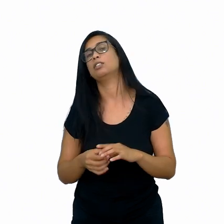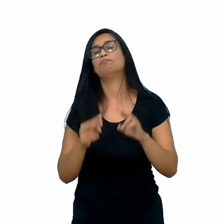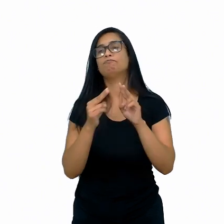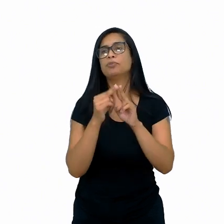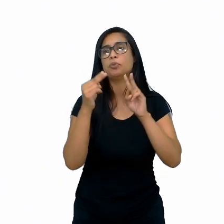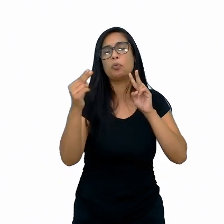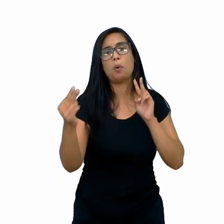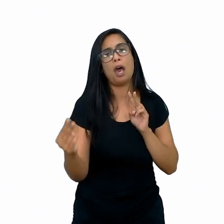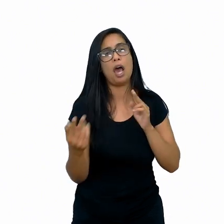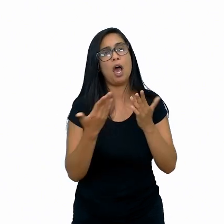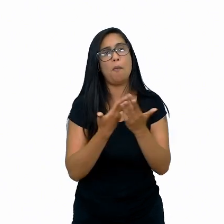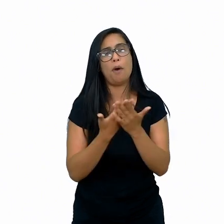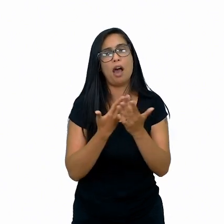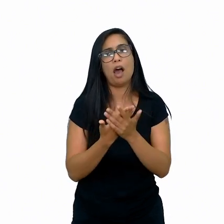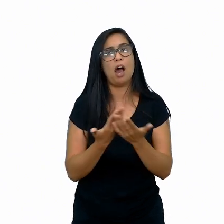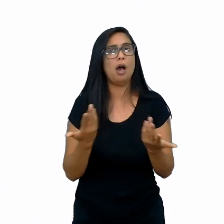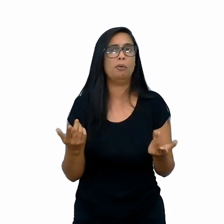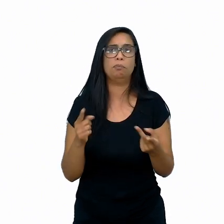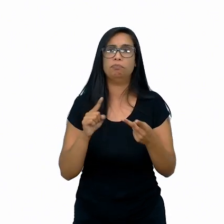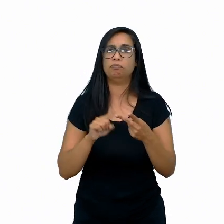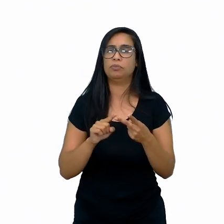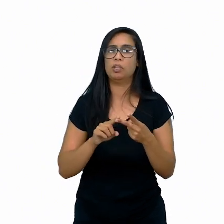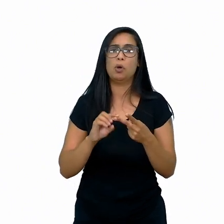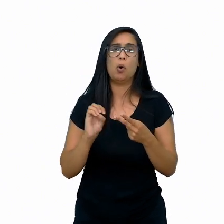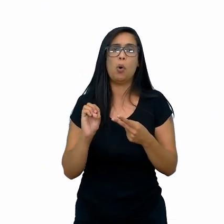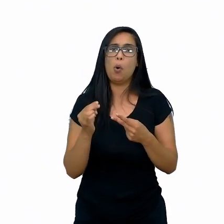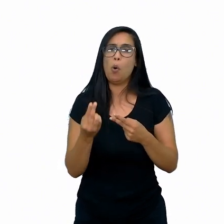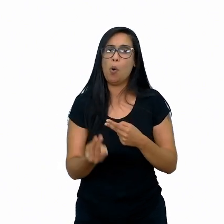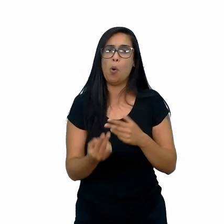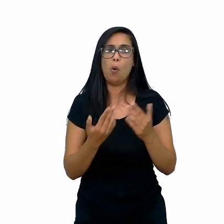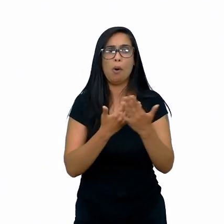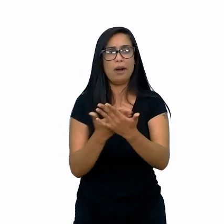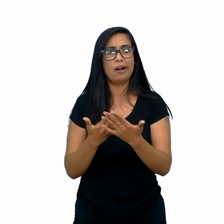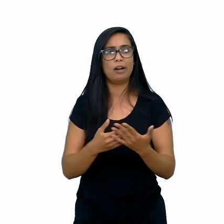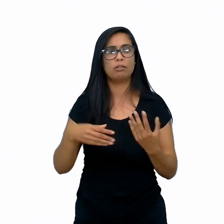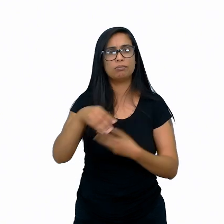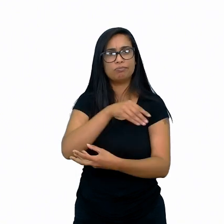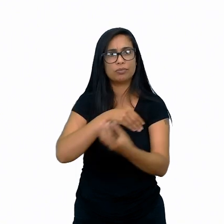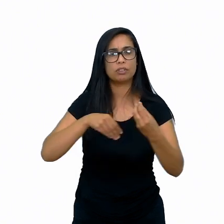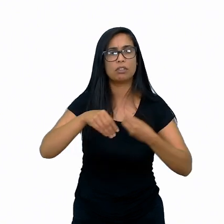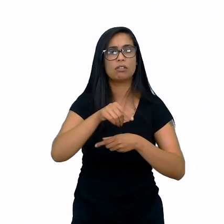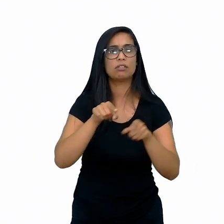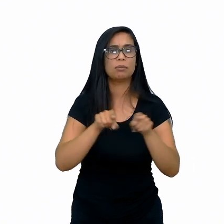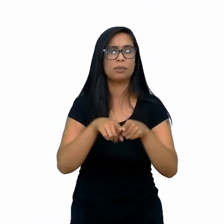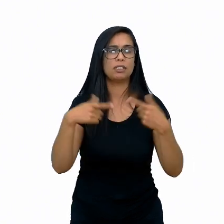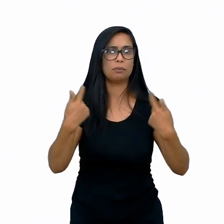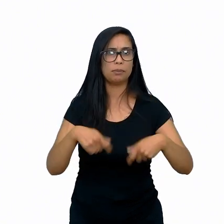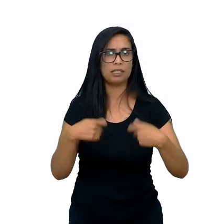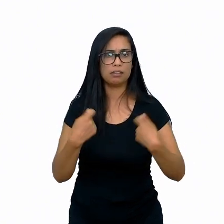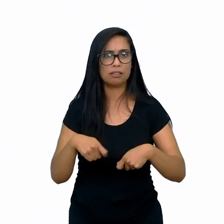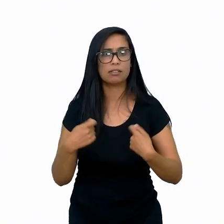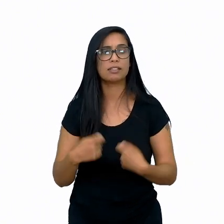com o rodízio de aula, né, dos estudantes, não podemos deixar de considerar que a produção